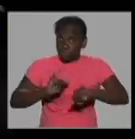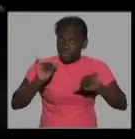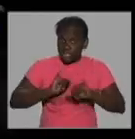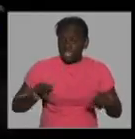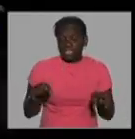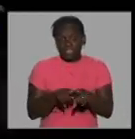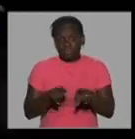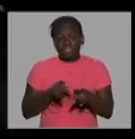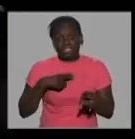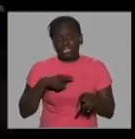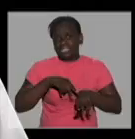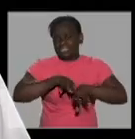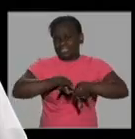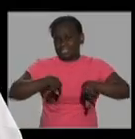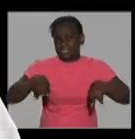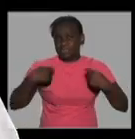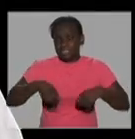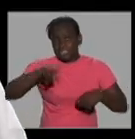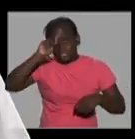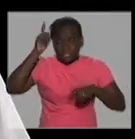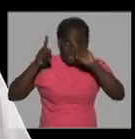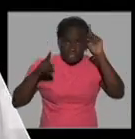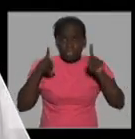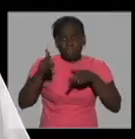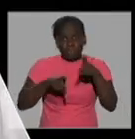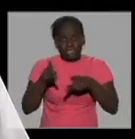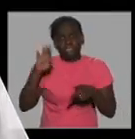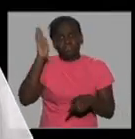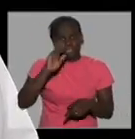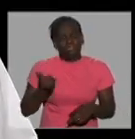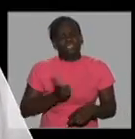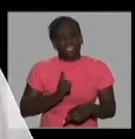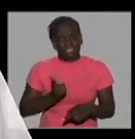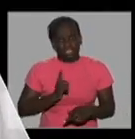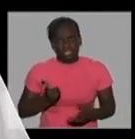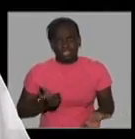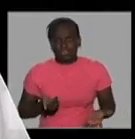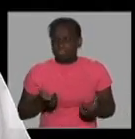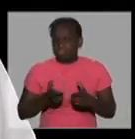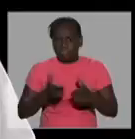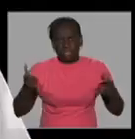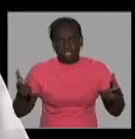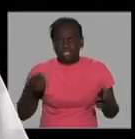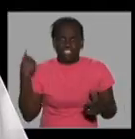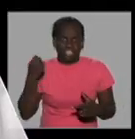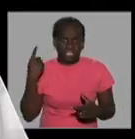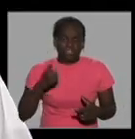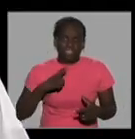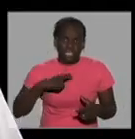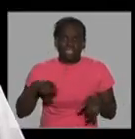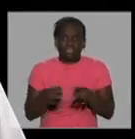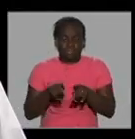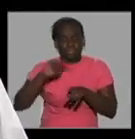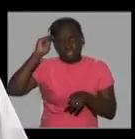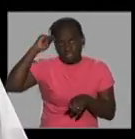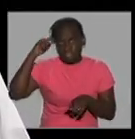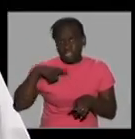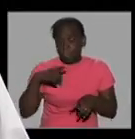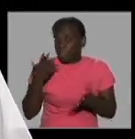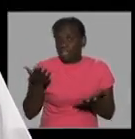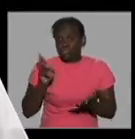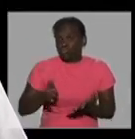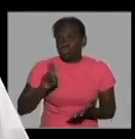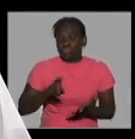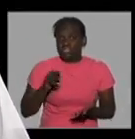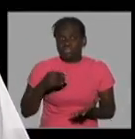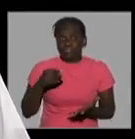mercado muito vasto, né, e tem uma criatividade que a população brasileira tem, de maneira geral, e consequentemente a negra tem, que não está